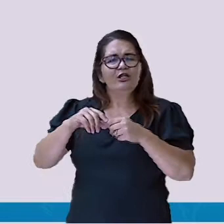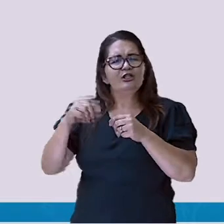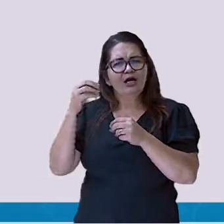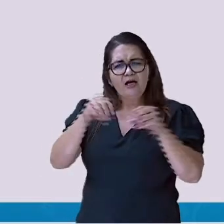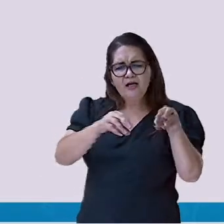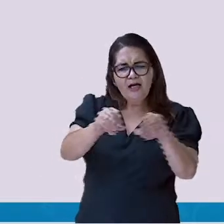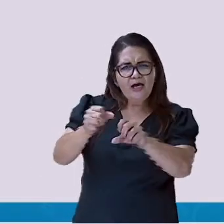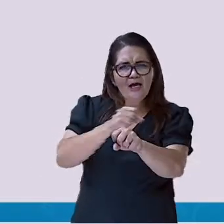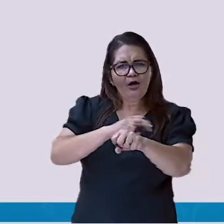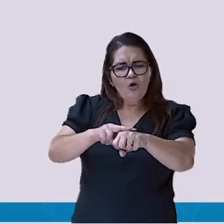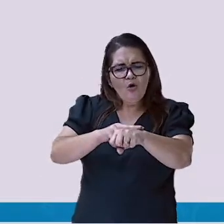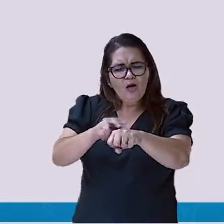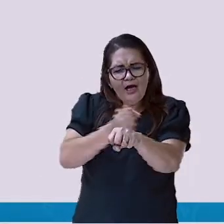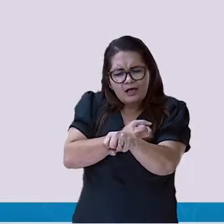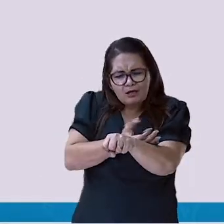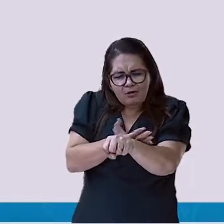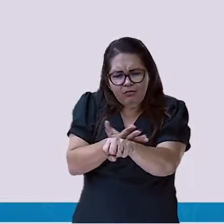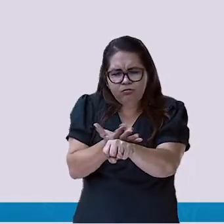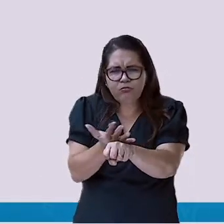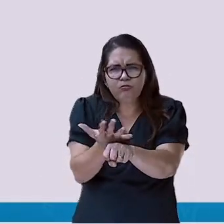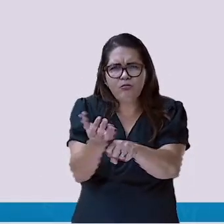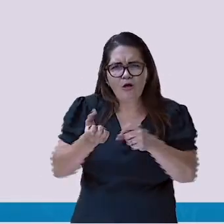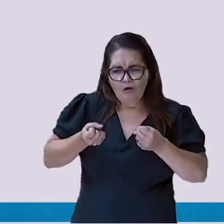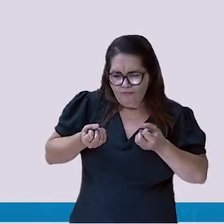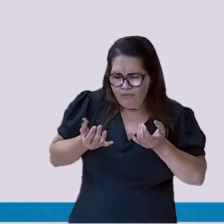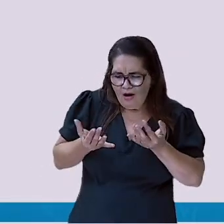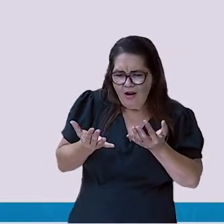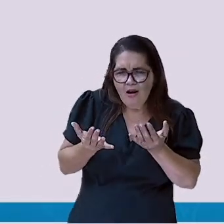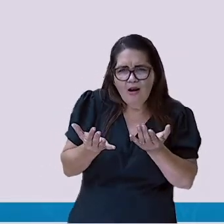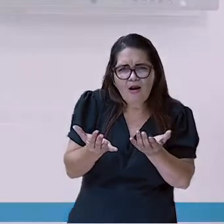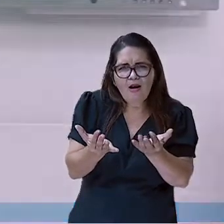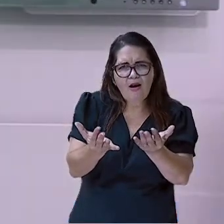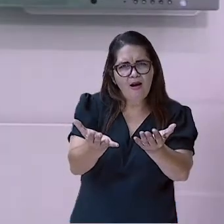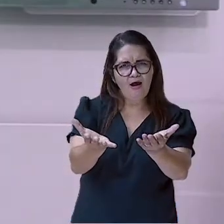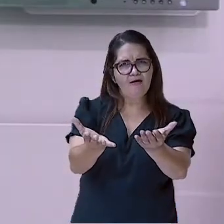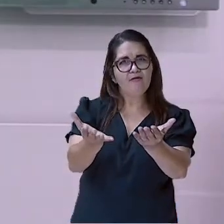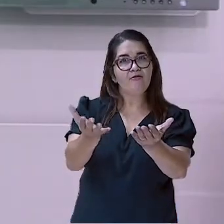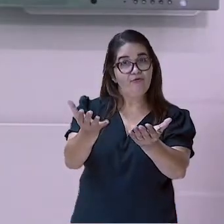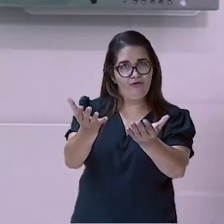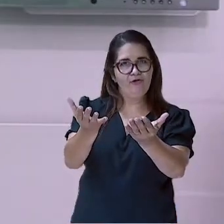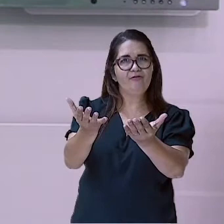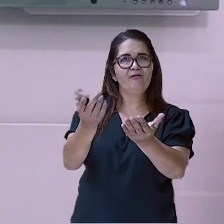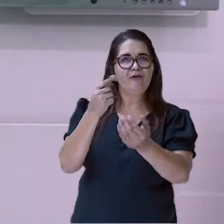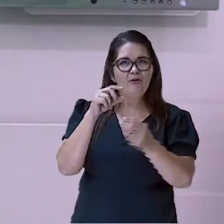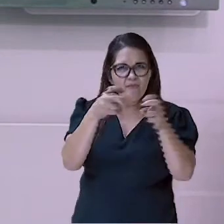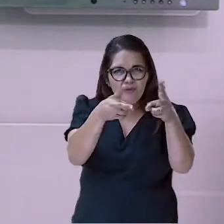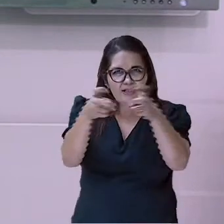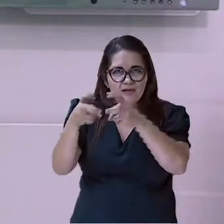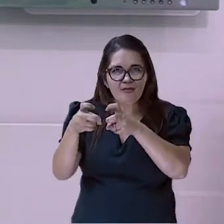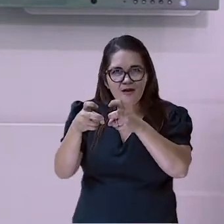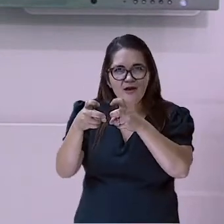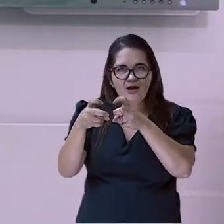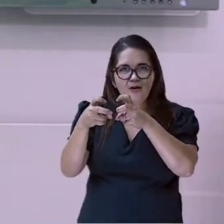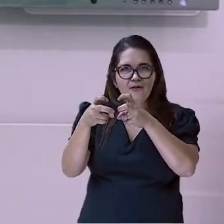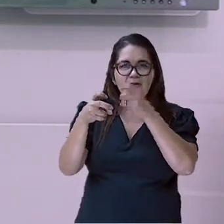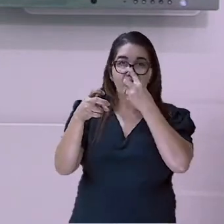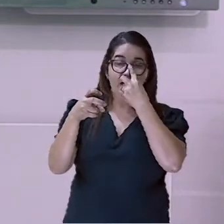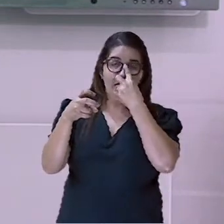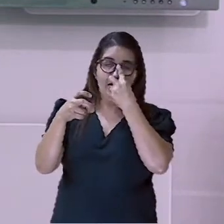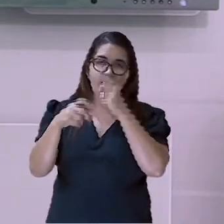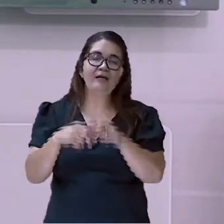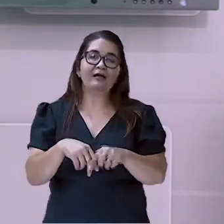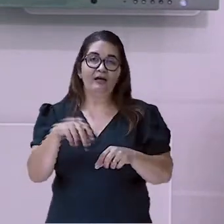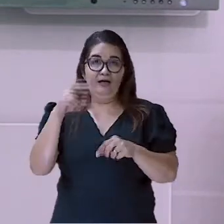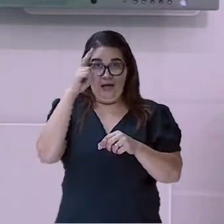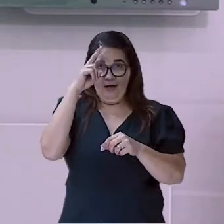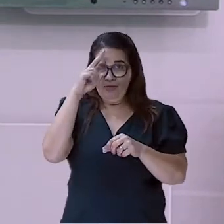vegetação de pequeno porte. Olha a diferença. A gente já viu formação de grande porte, que são as formações florestais,